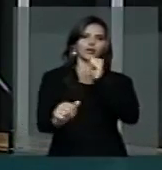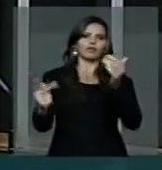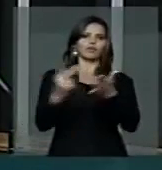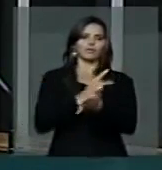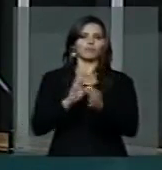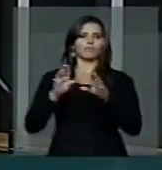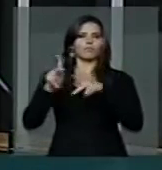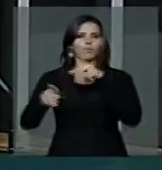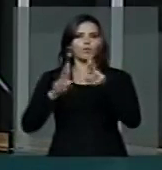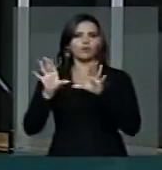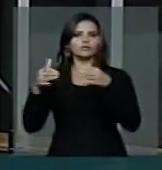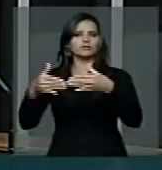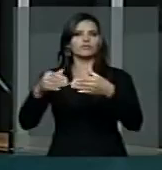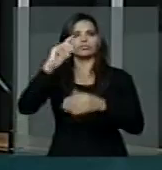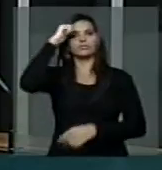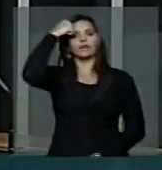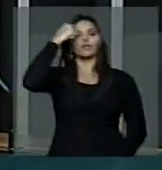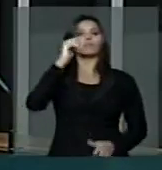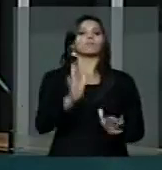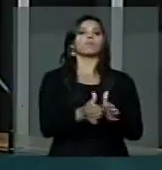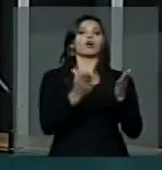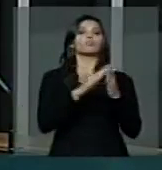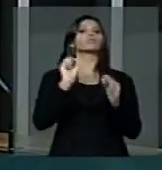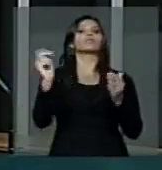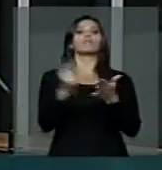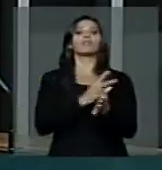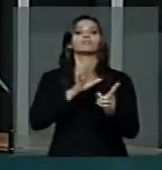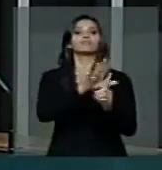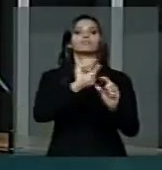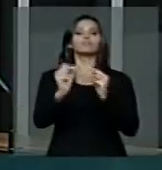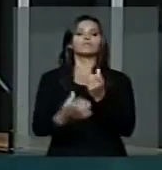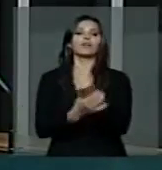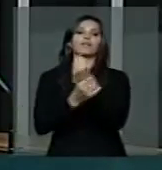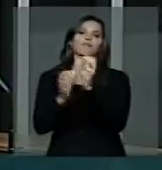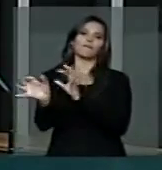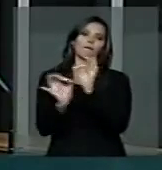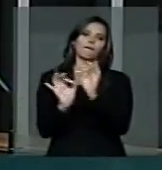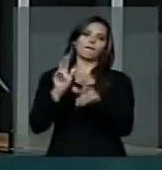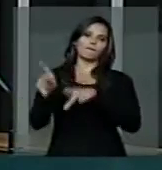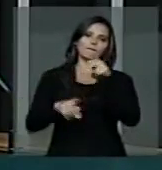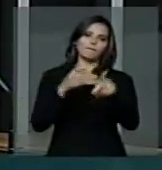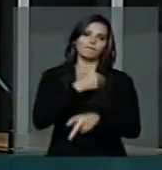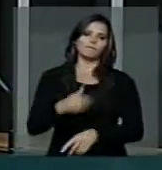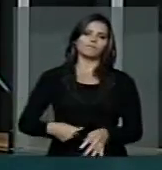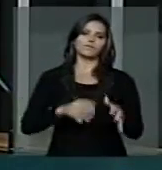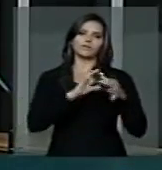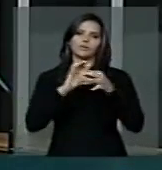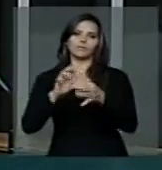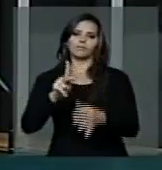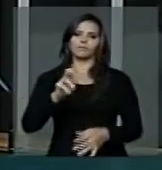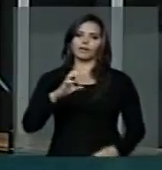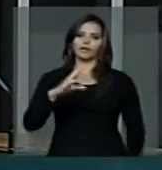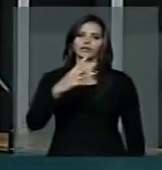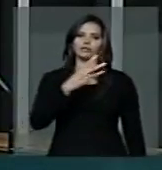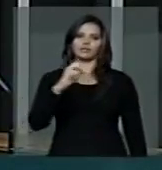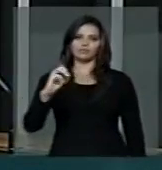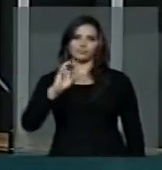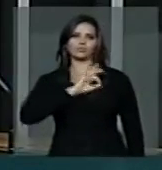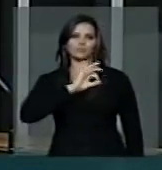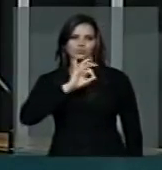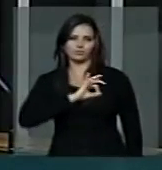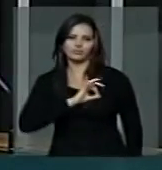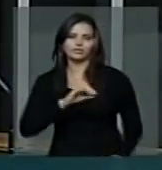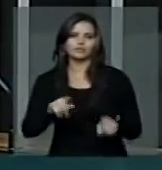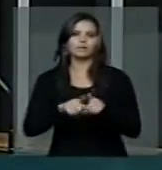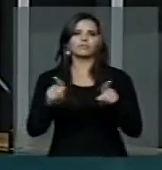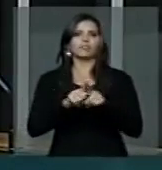populações negras e pobres, a segurança e ordens públicas no contexto das discussões da PEC 300, audiência